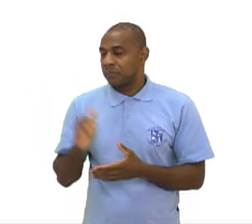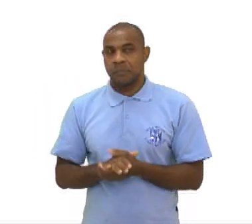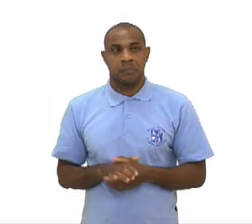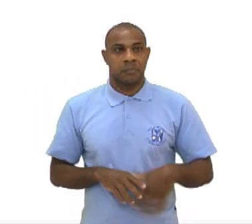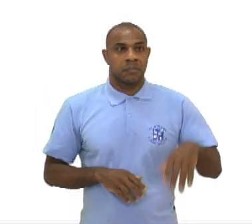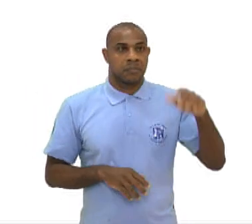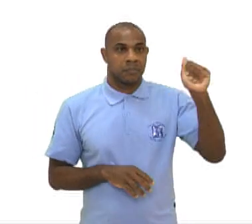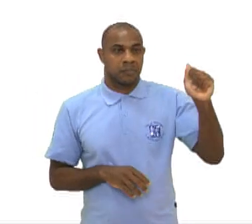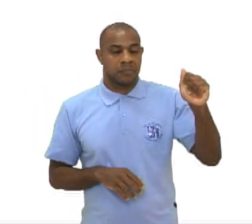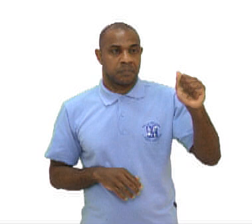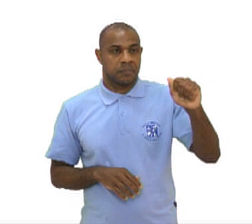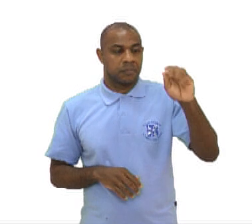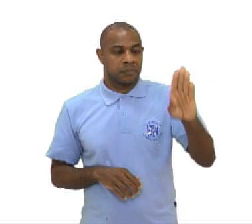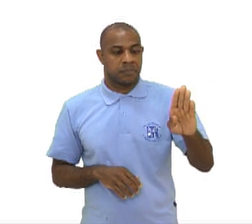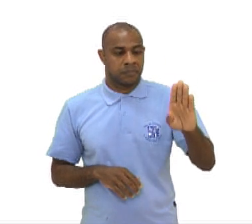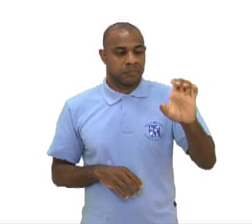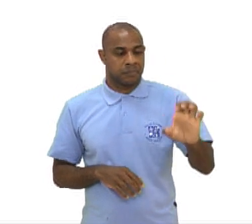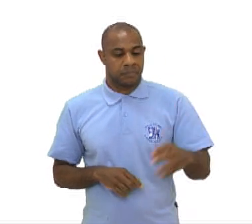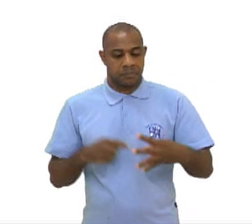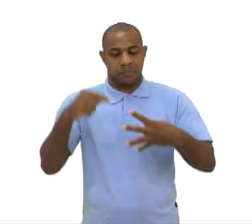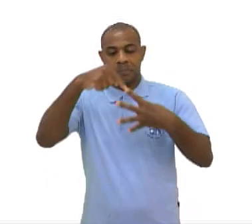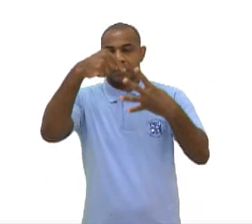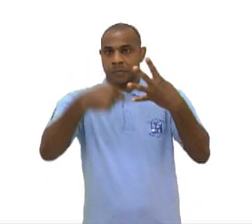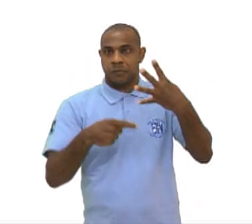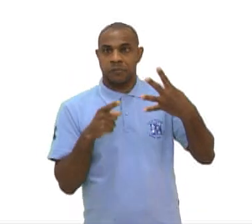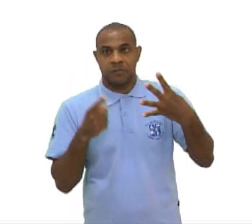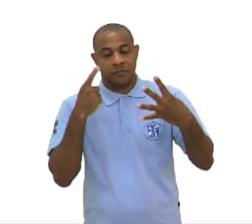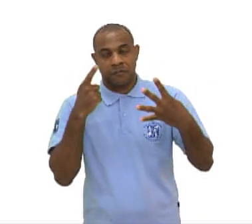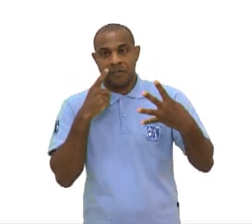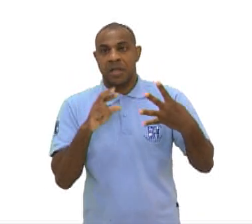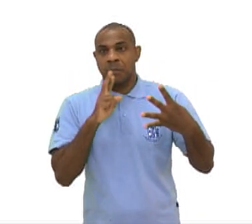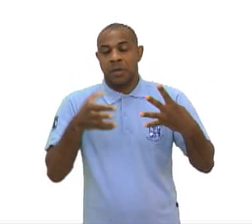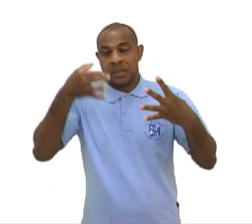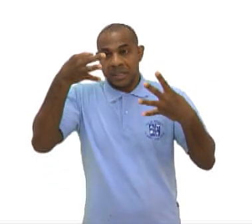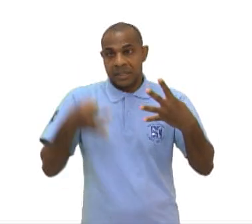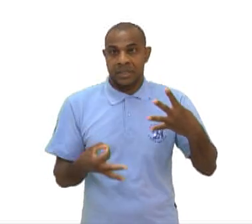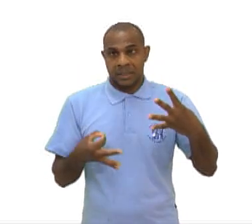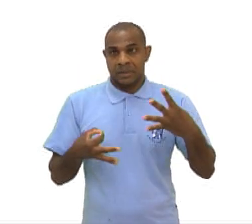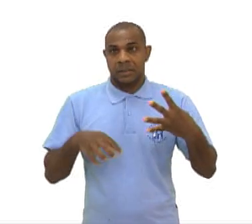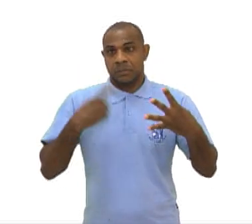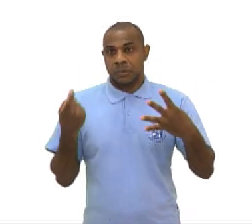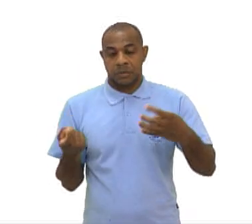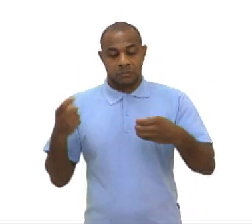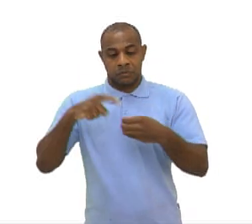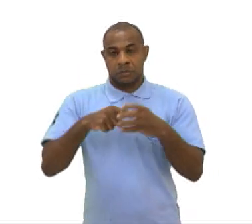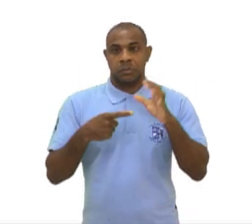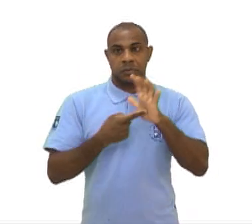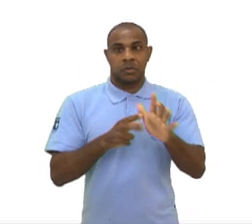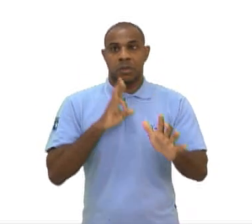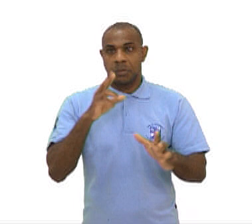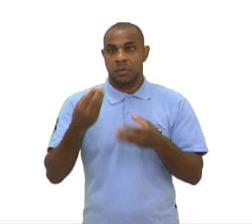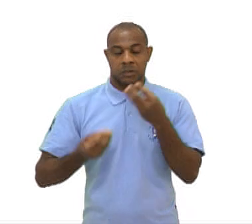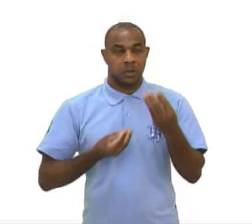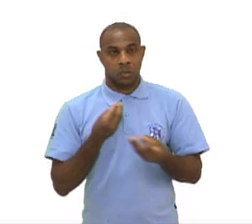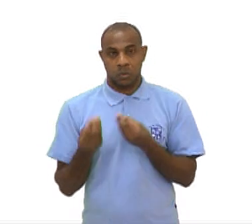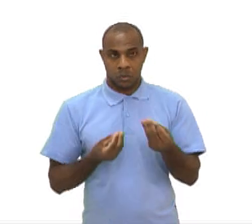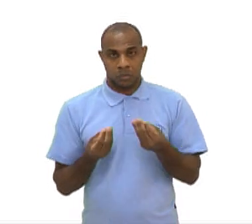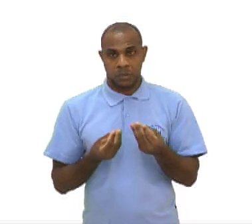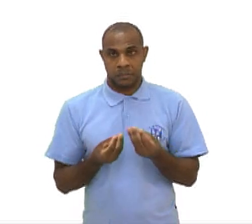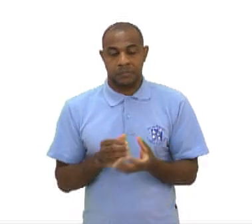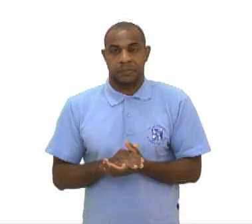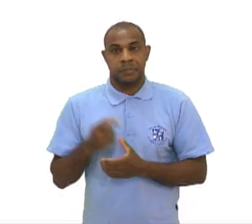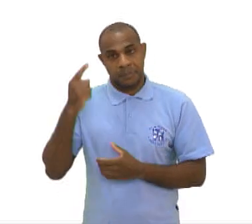nitrificação. Letra B, assimilação. Letra C, amonização. Letra D, desnitrificação. Ou letra